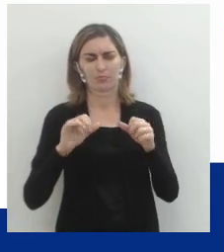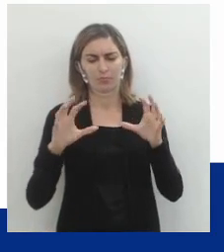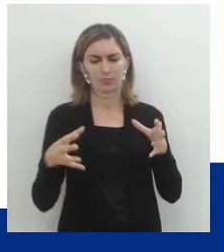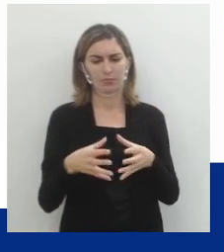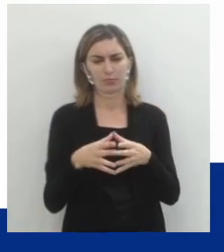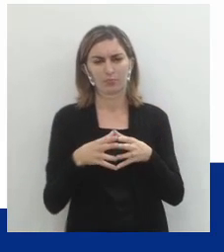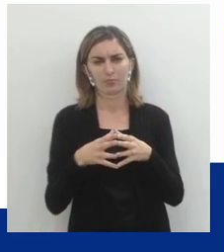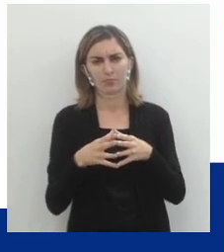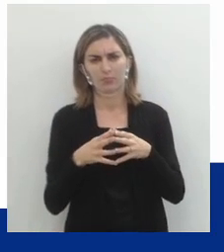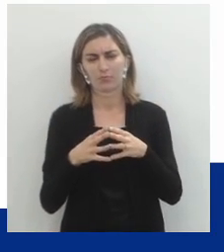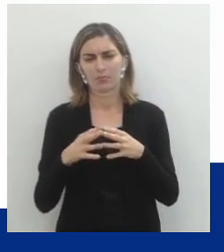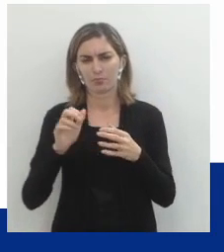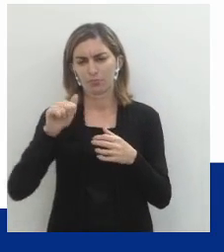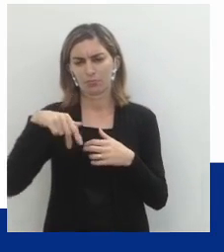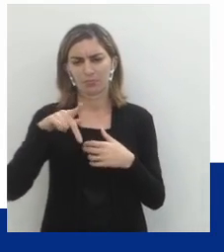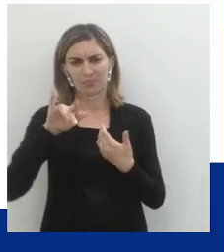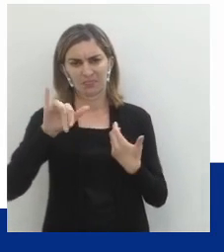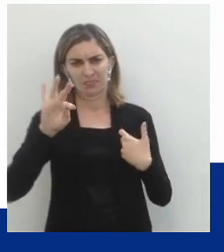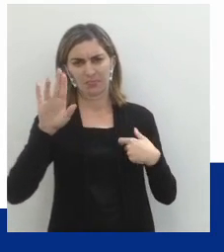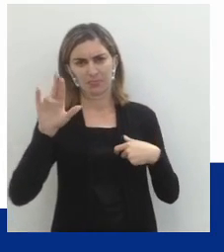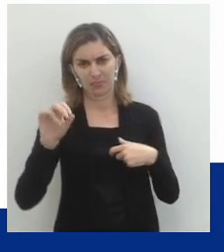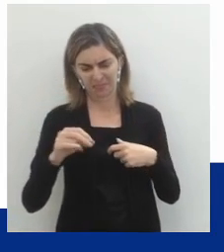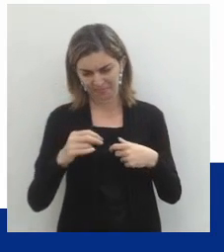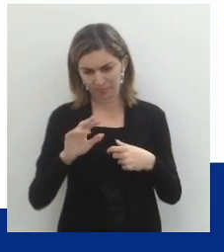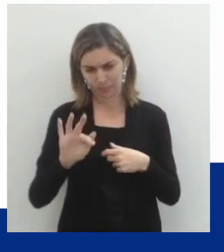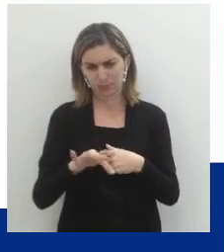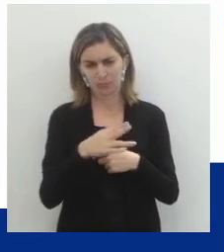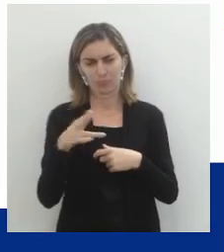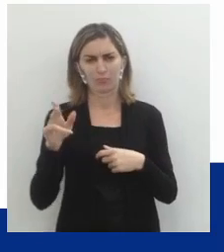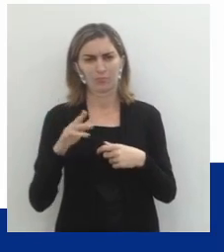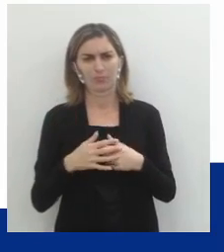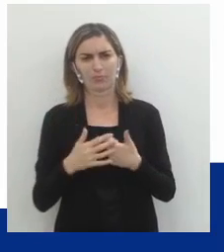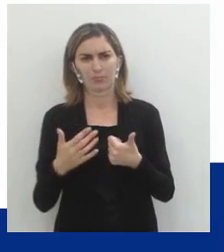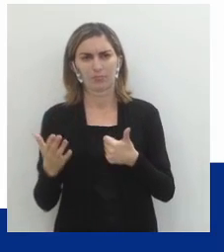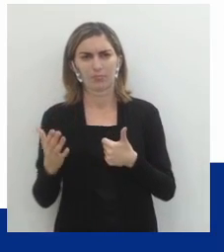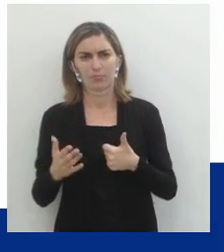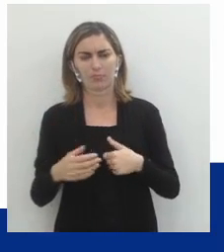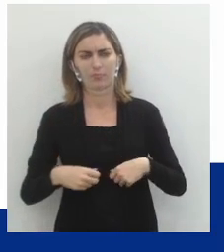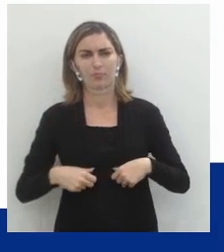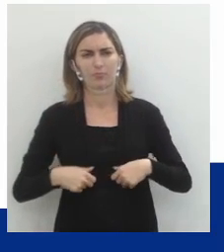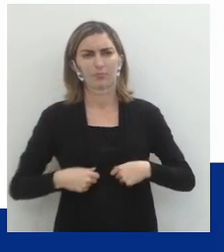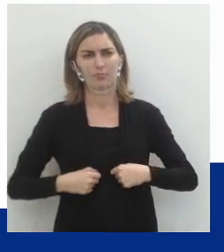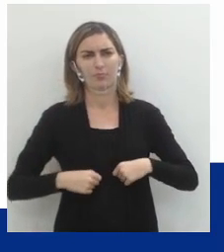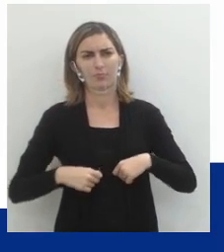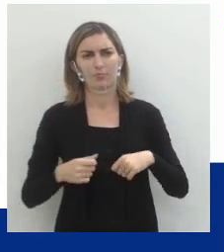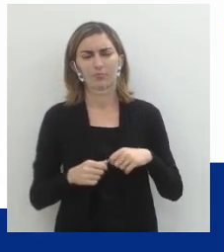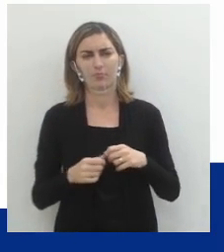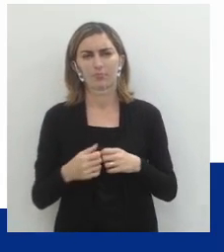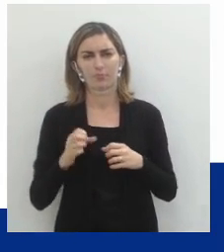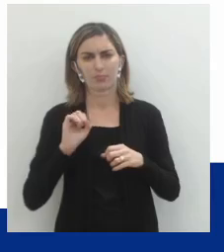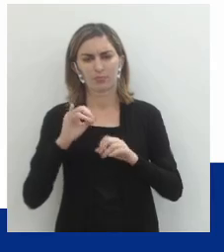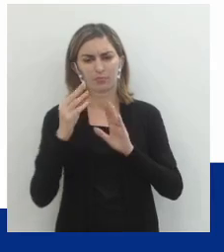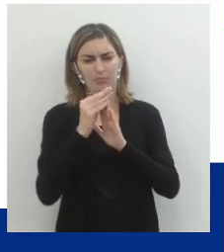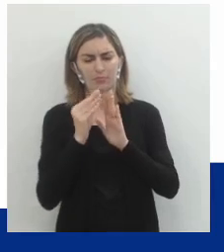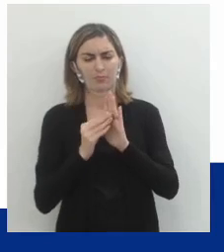conjunto de imagem ou amplitude de nossa função. Beleza, beleza? Tu viu aí, Robertão, como é fácil? Se eu colocasse, Robertão, o número